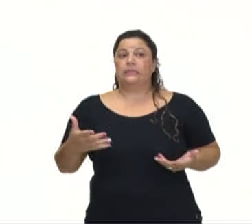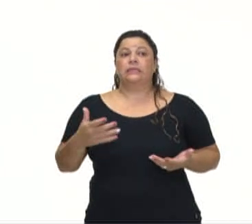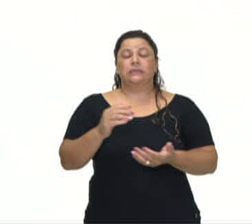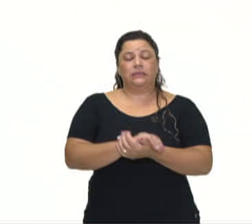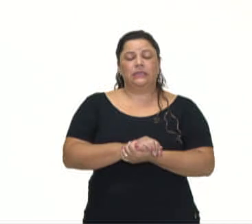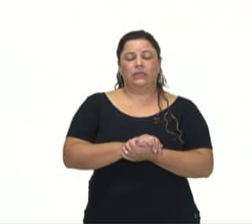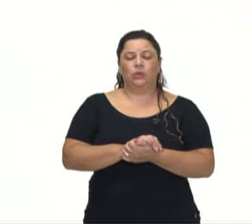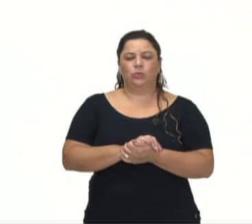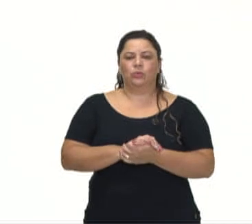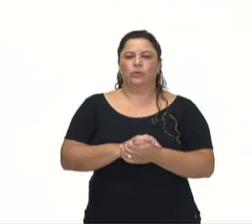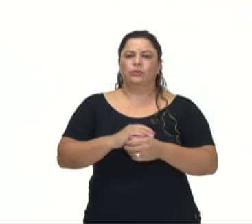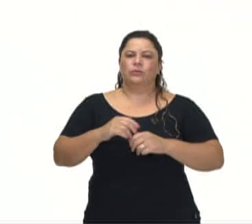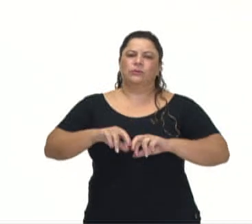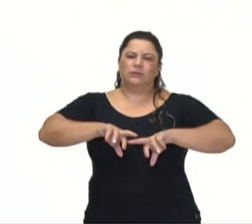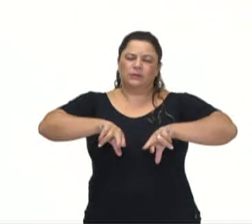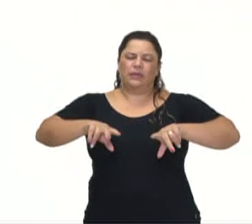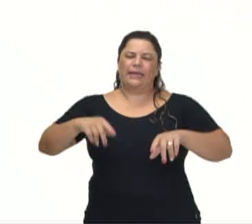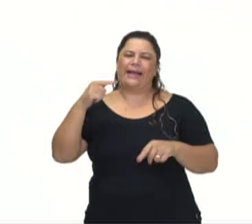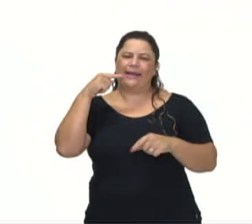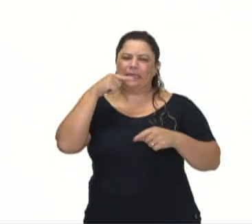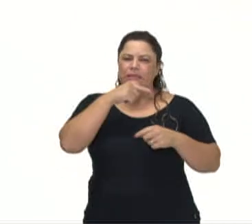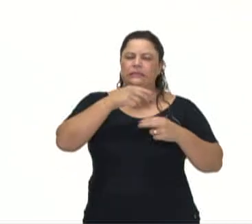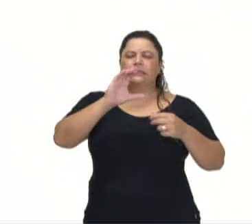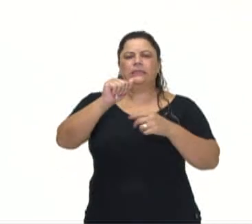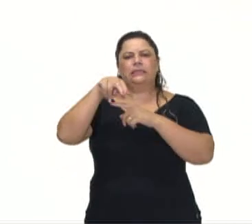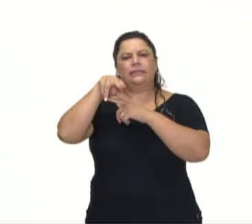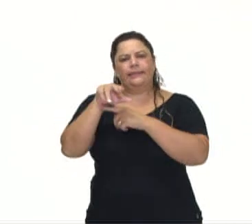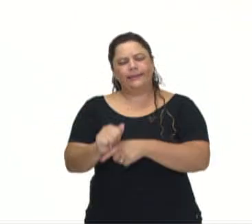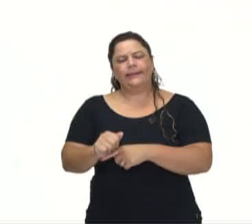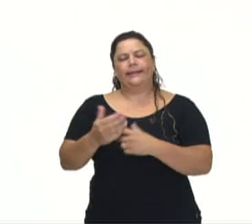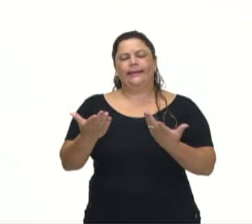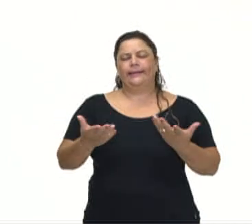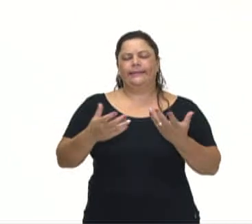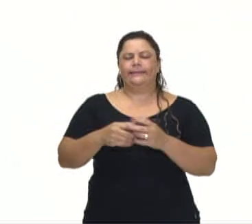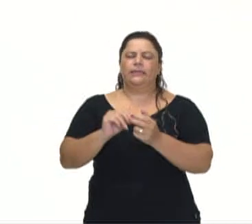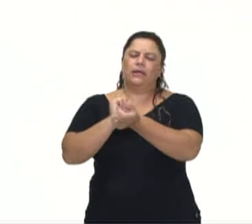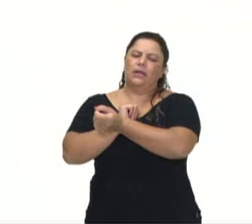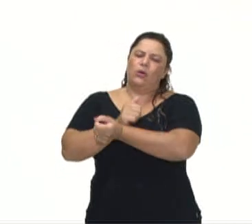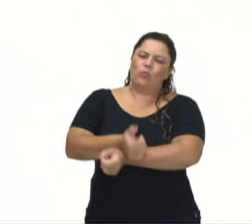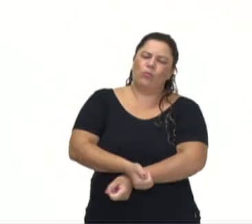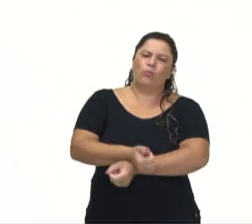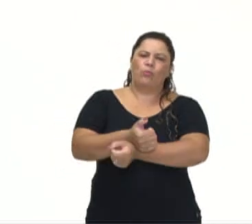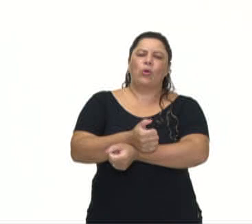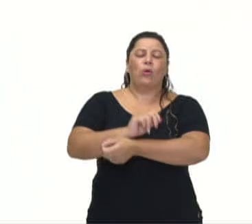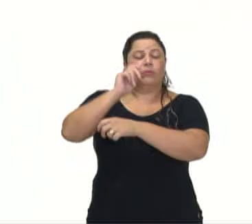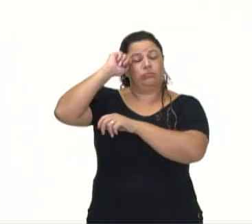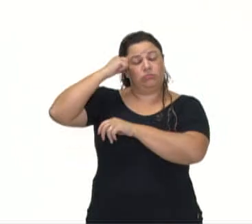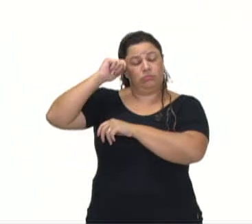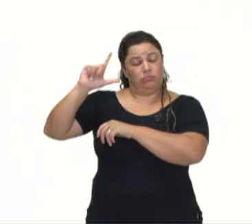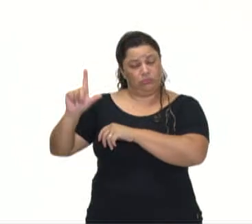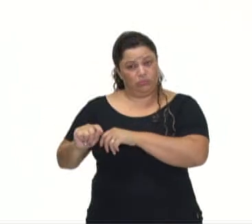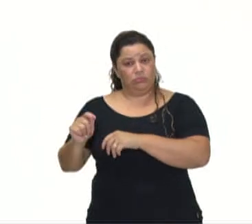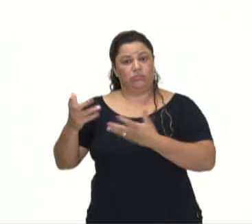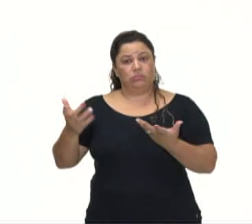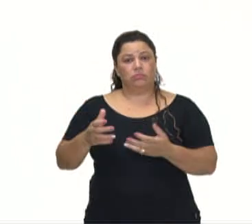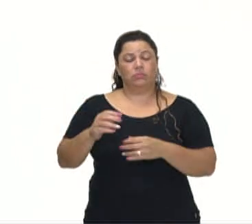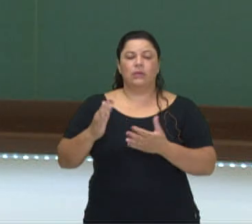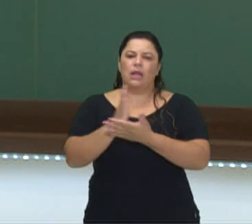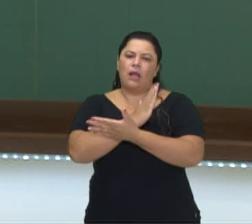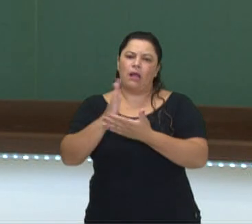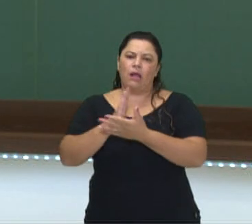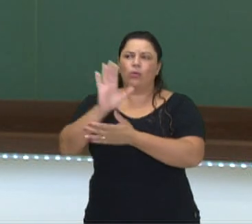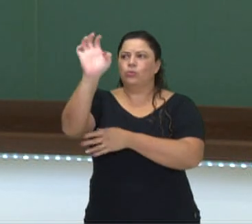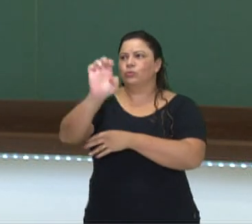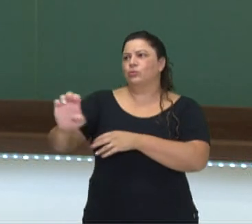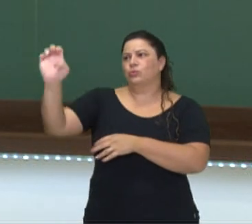os engenhos e os canaviais, esses povos escravizados, né, que eram povos africanos e alguns europeus. Então